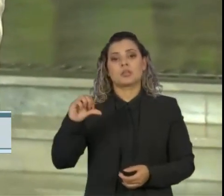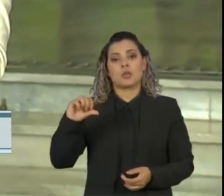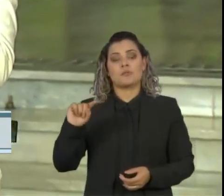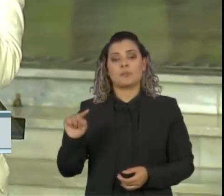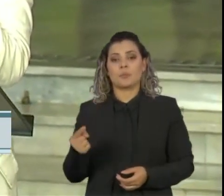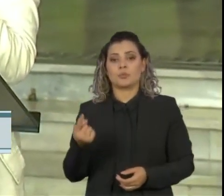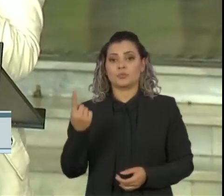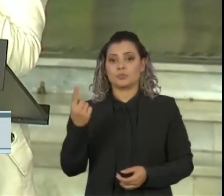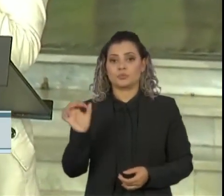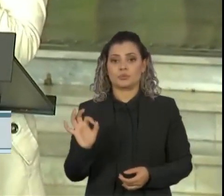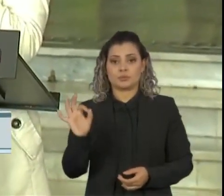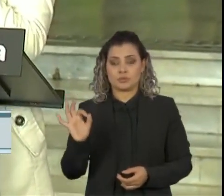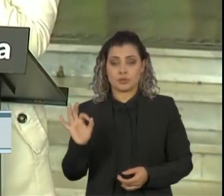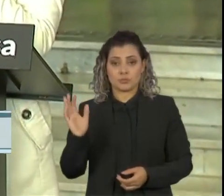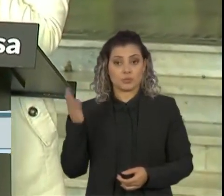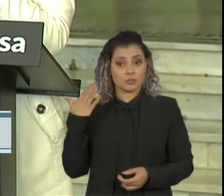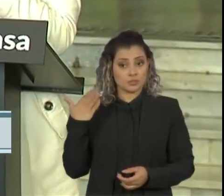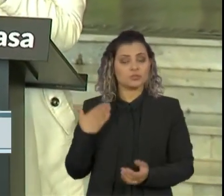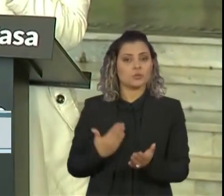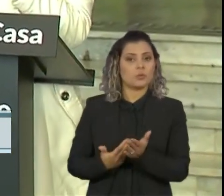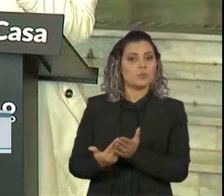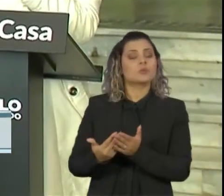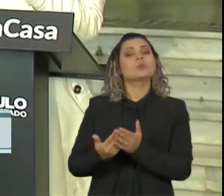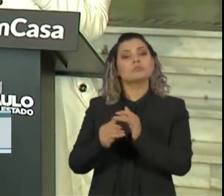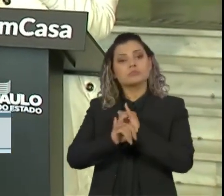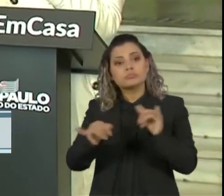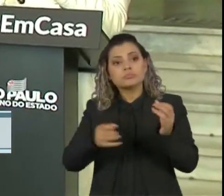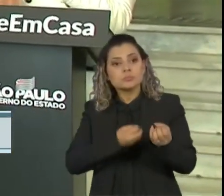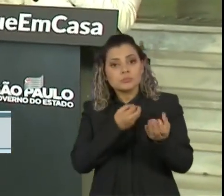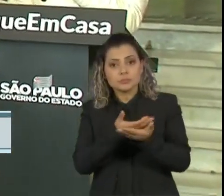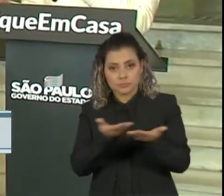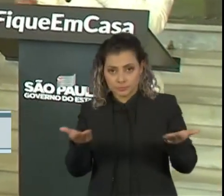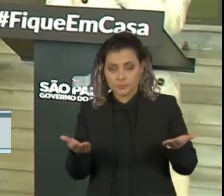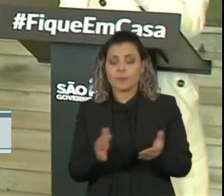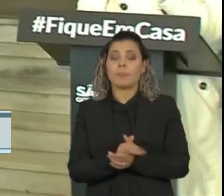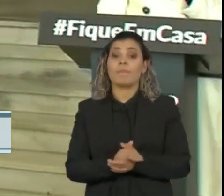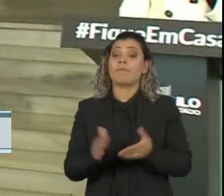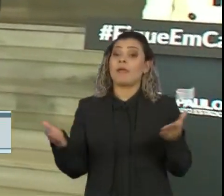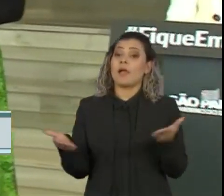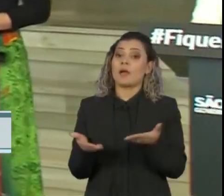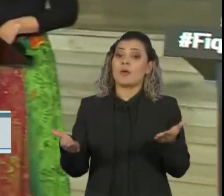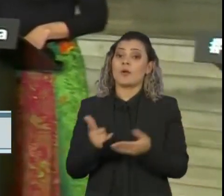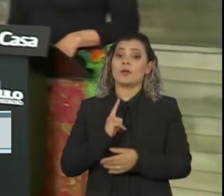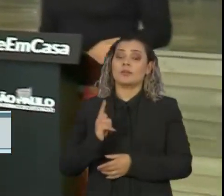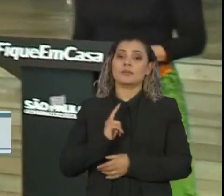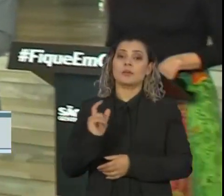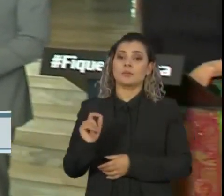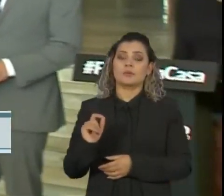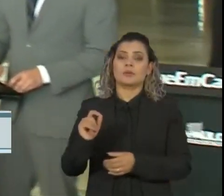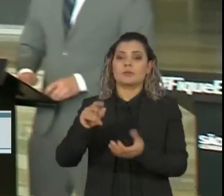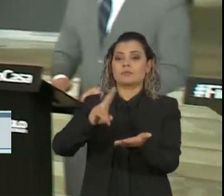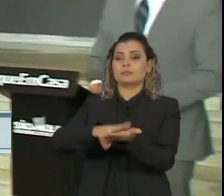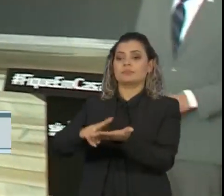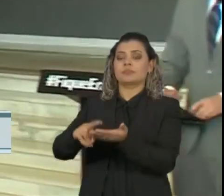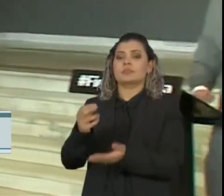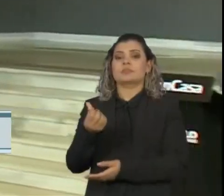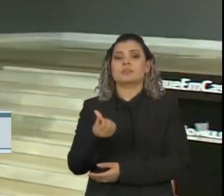69,1% quando nós fizemos a última atualização aqui com vocês. Nós agora estamos com uma ocupação de leitos